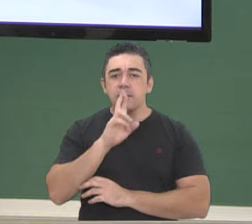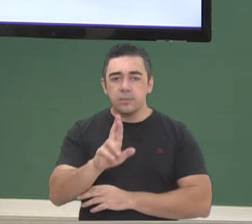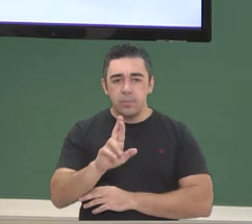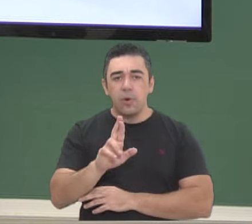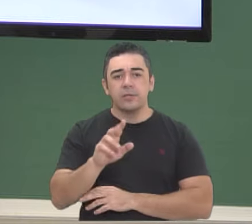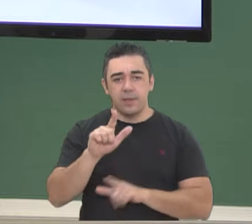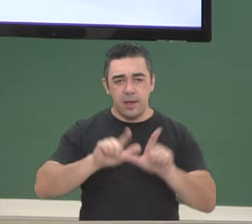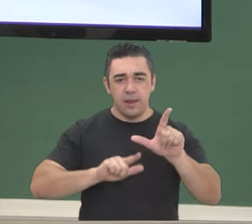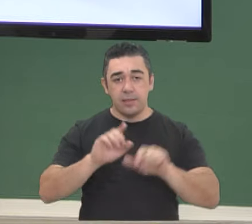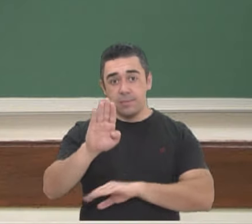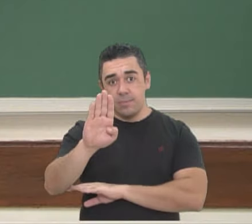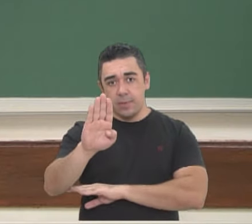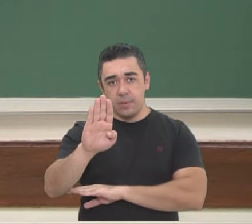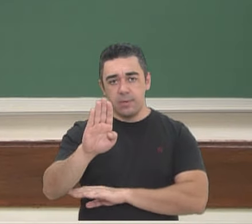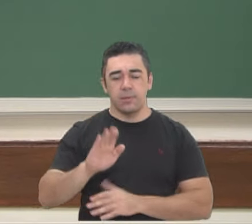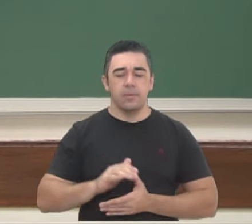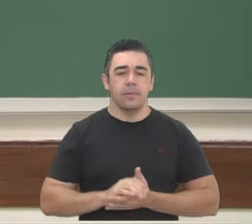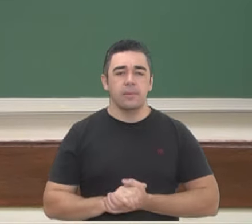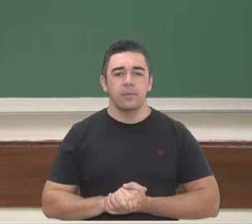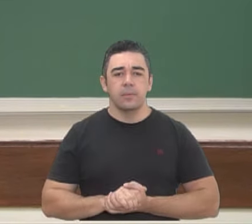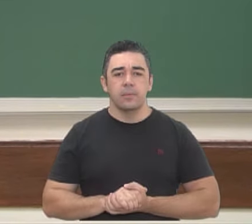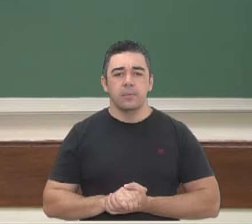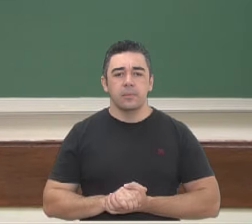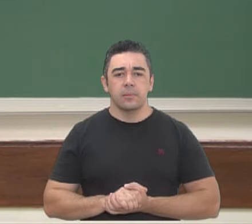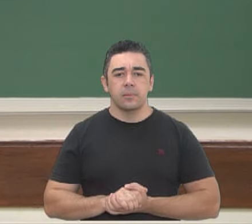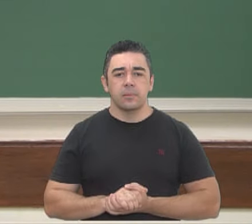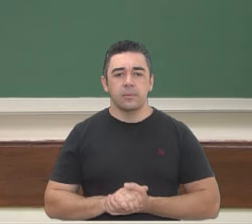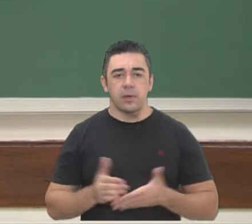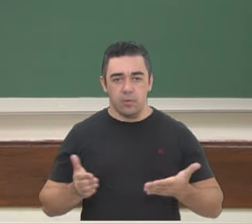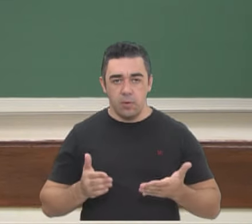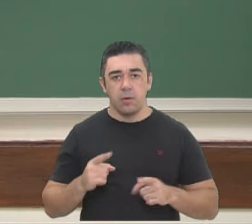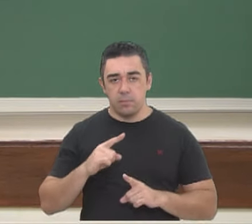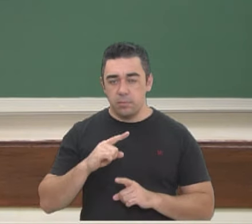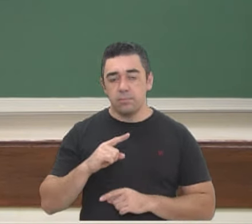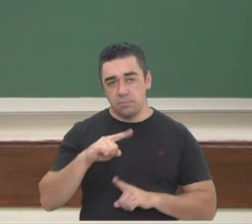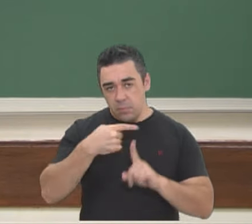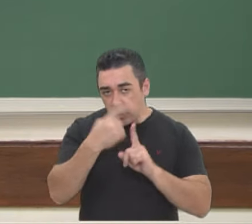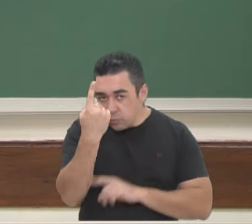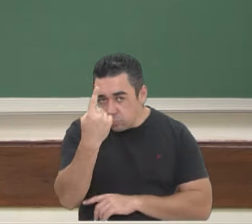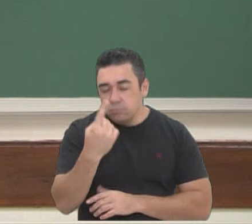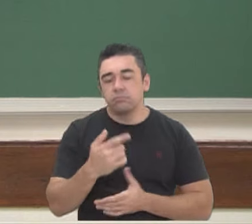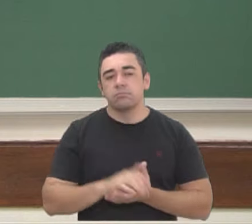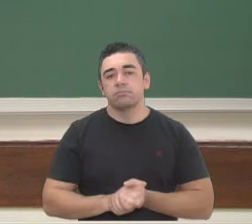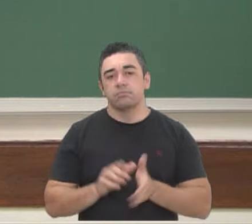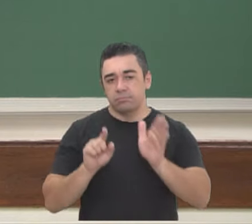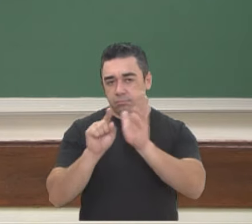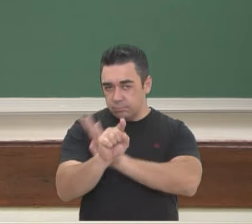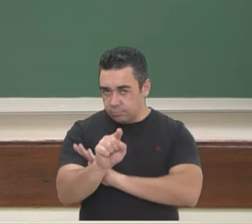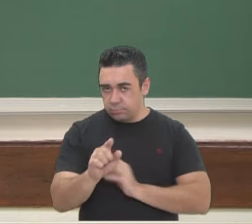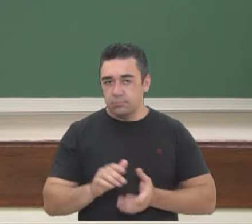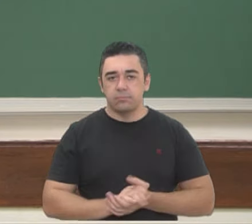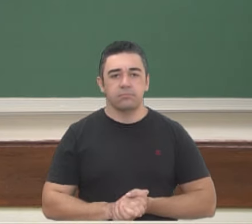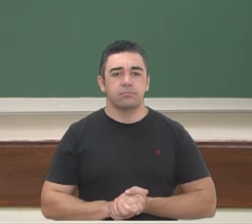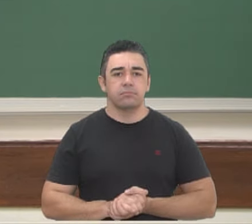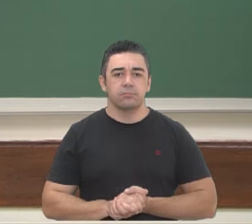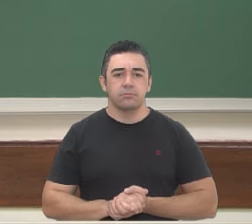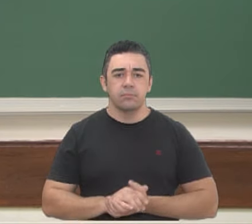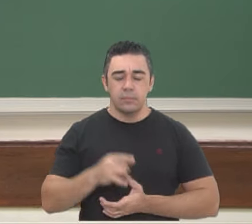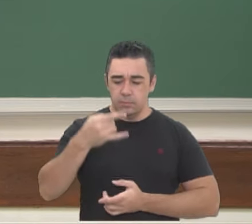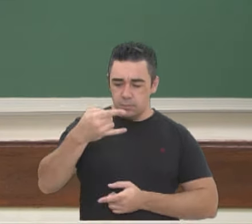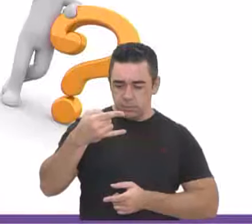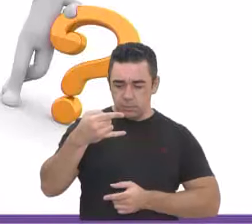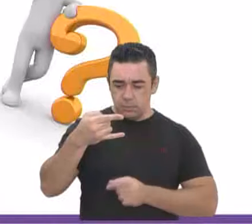correta letra b e vamos para mais uma questão o espaço em torno